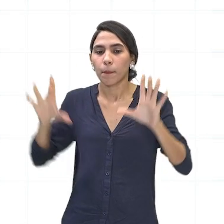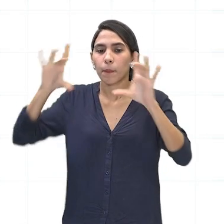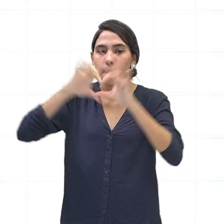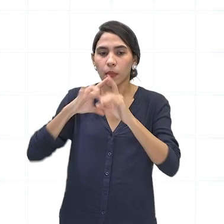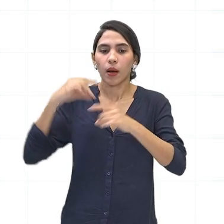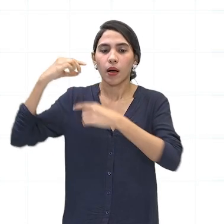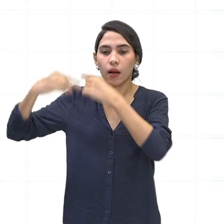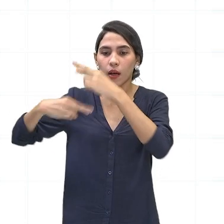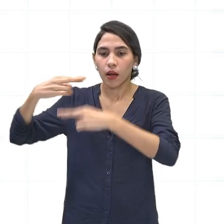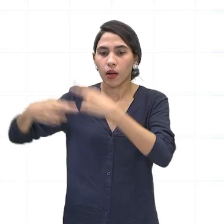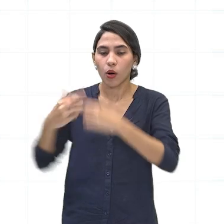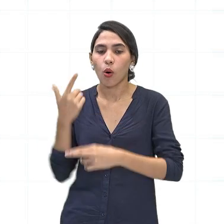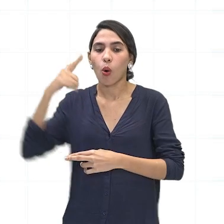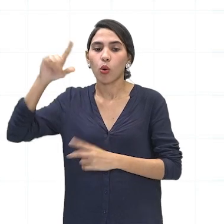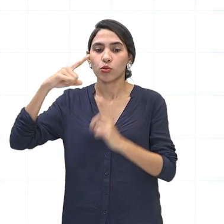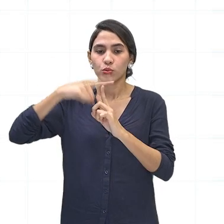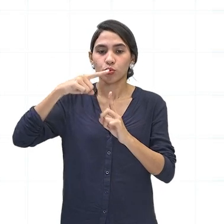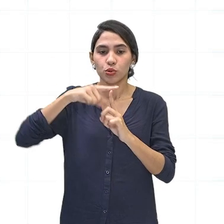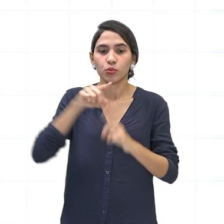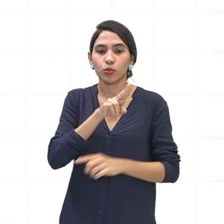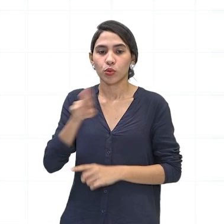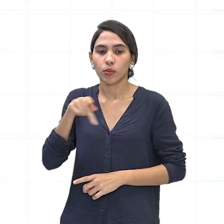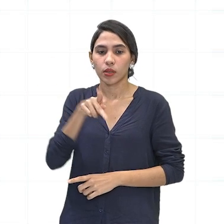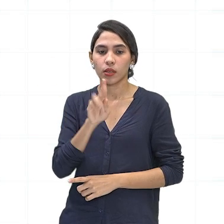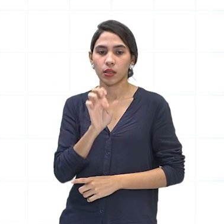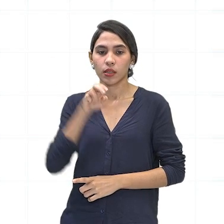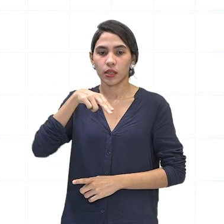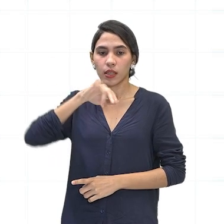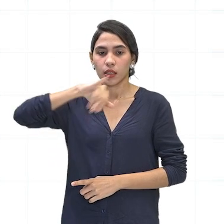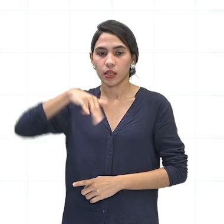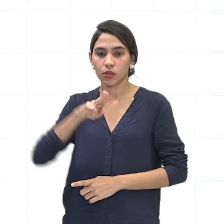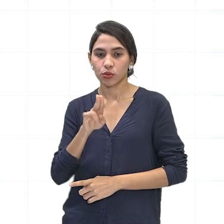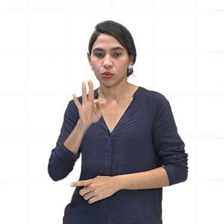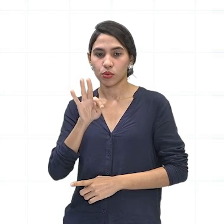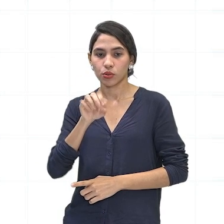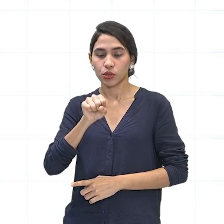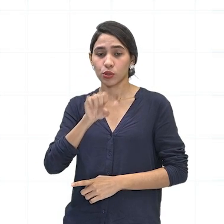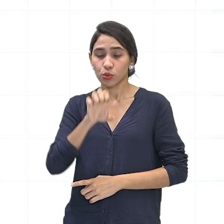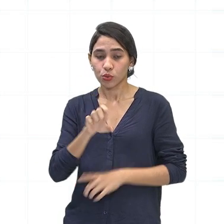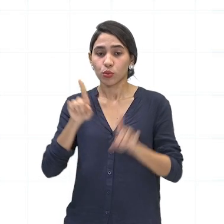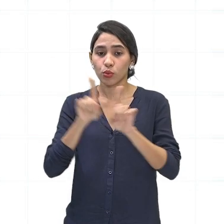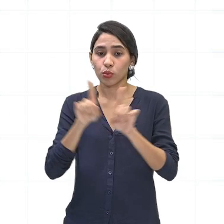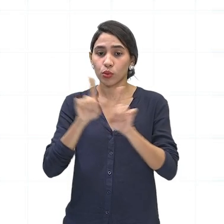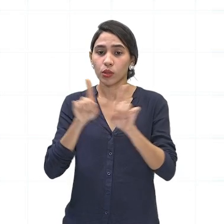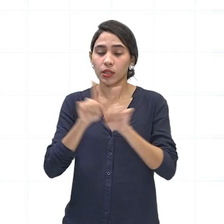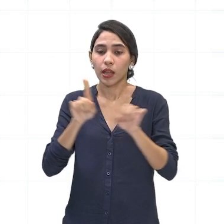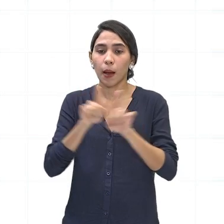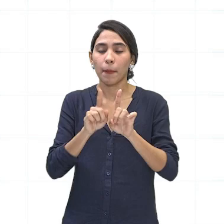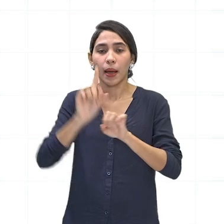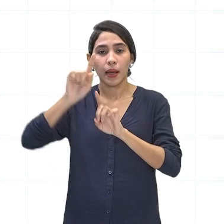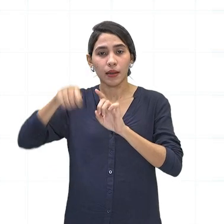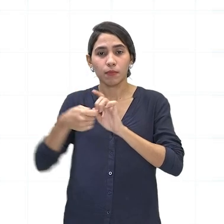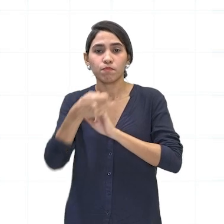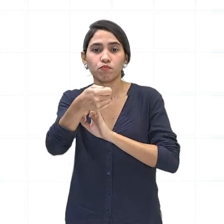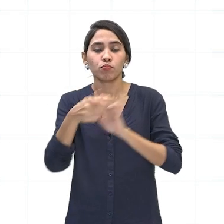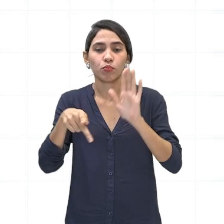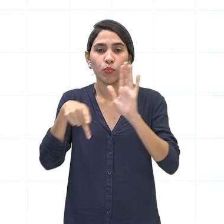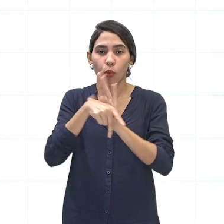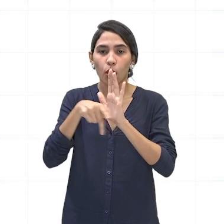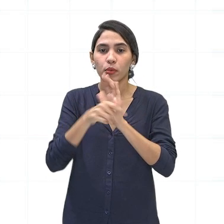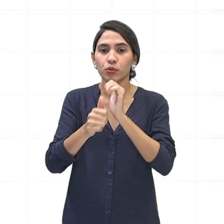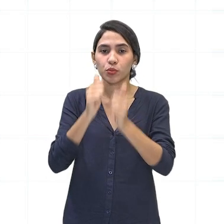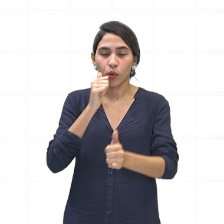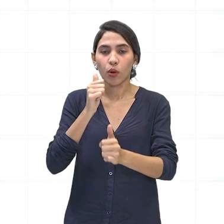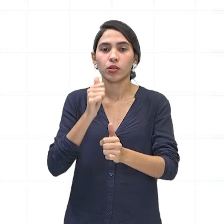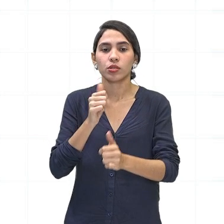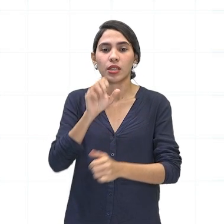arte marcial chamada de Kenjutsu, que é a arte samurai da espada. O Kenjutsu, né, ela